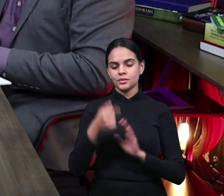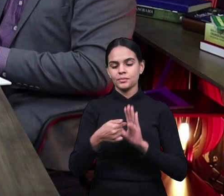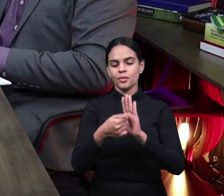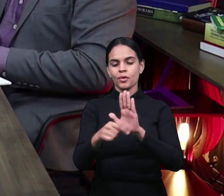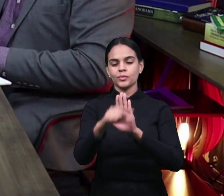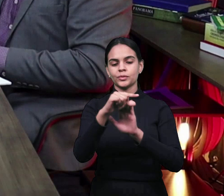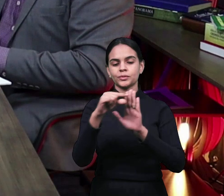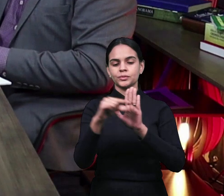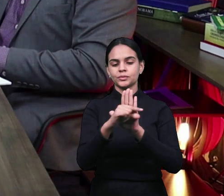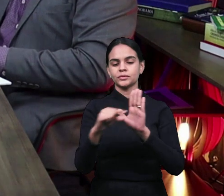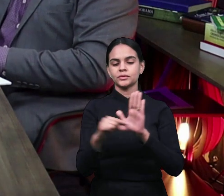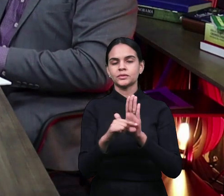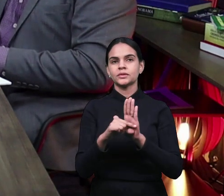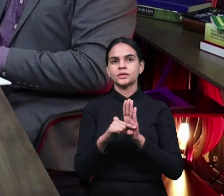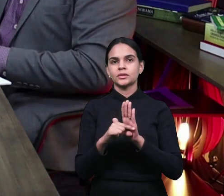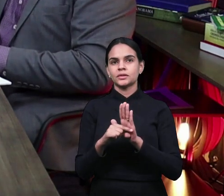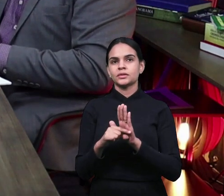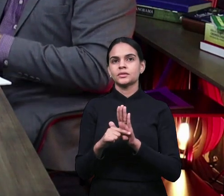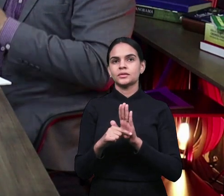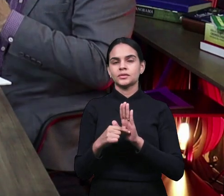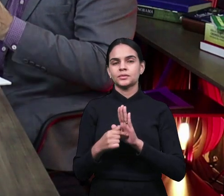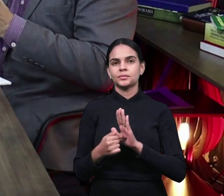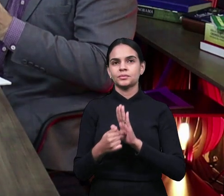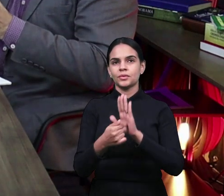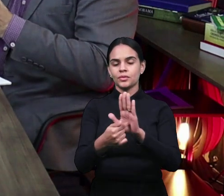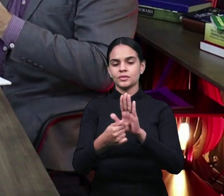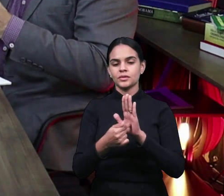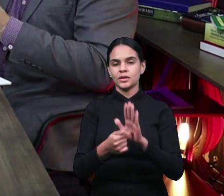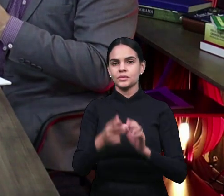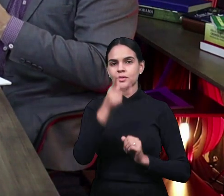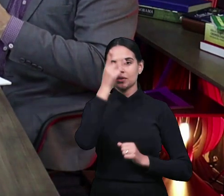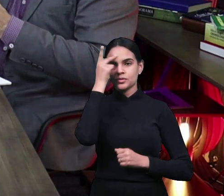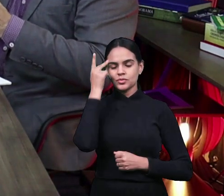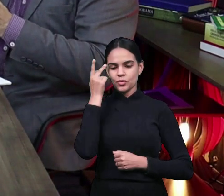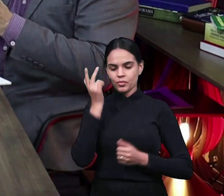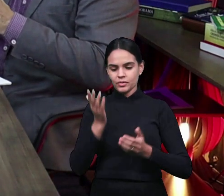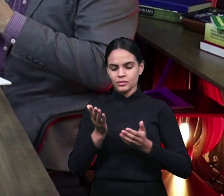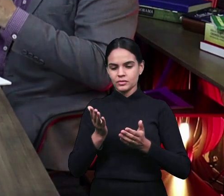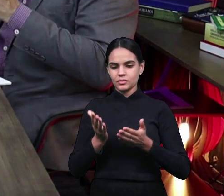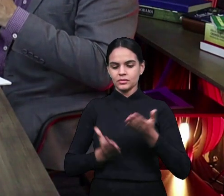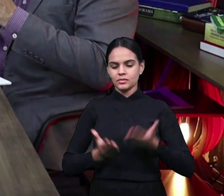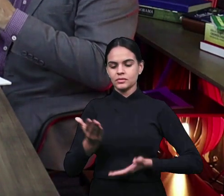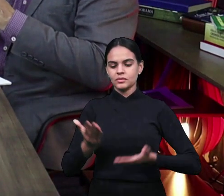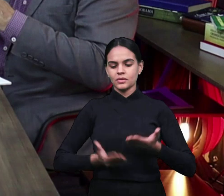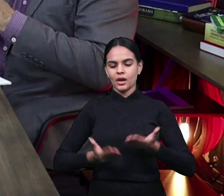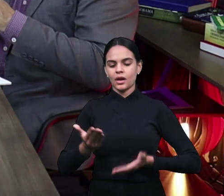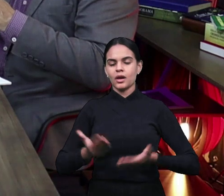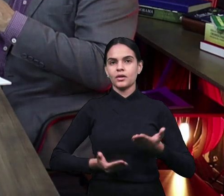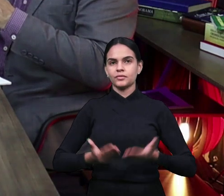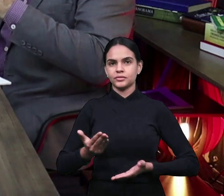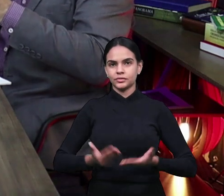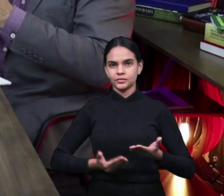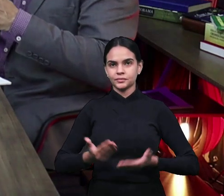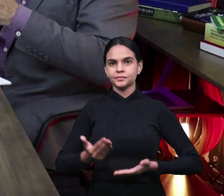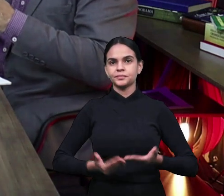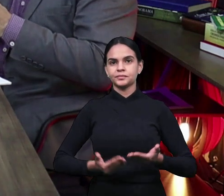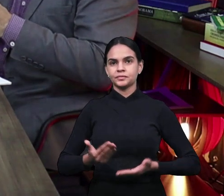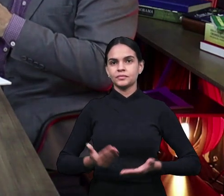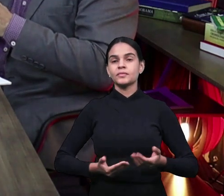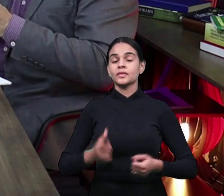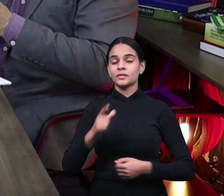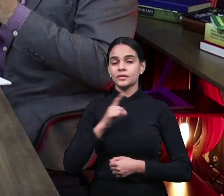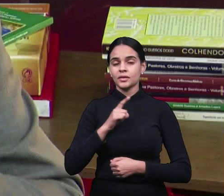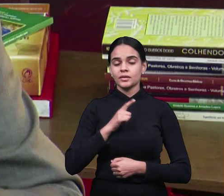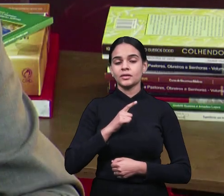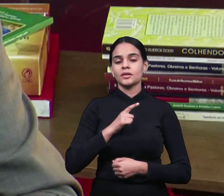que são os moços ali, né? Os servos que sempre... Nós vamos ver isso na Bíblia, né? Sempre aparecem esses moços